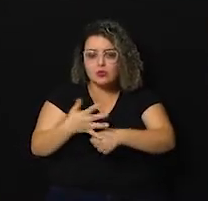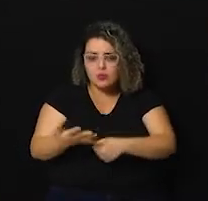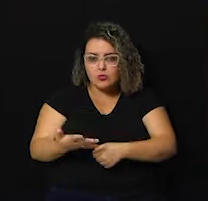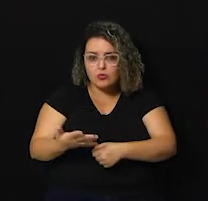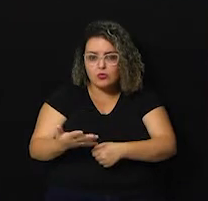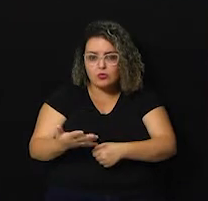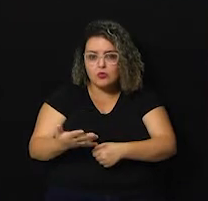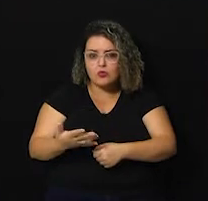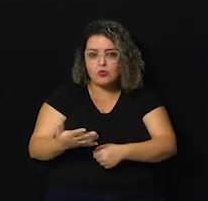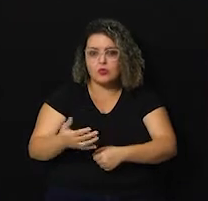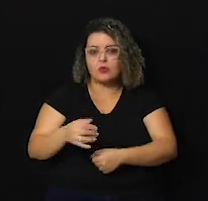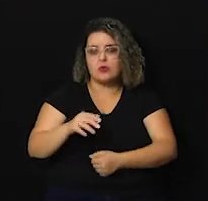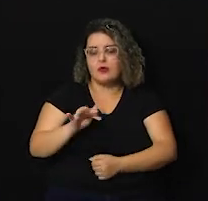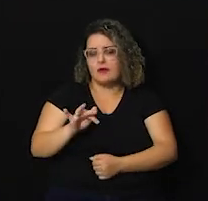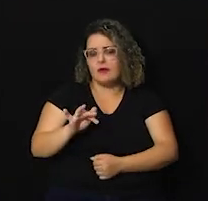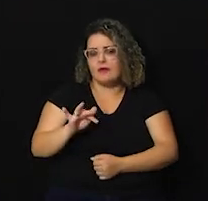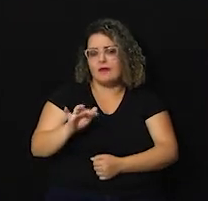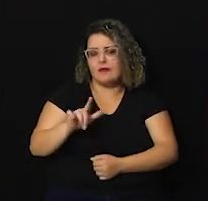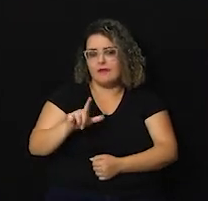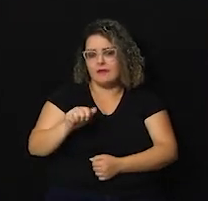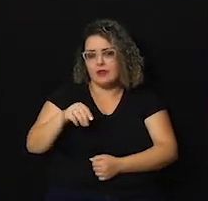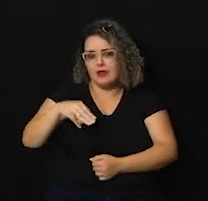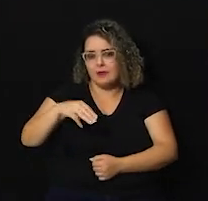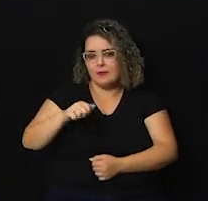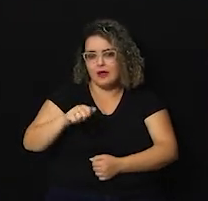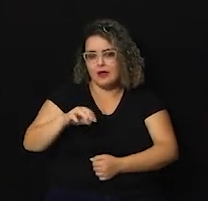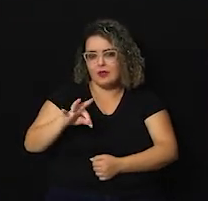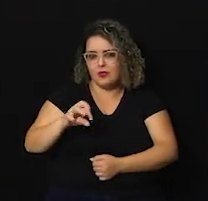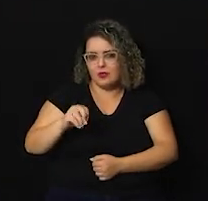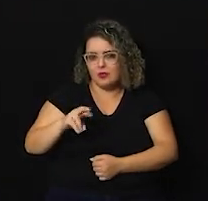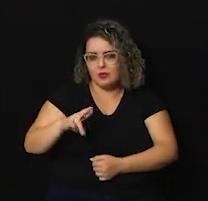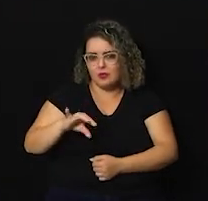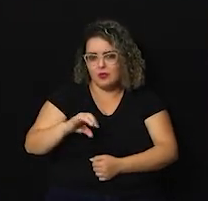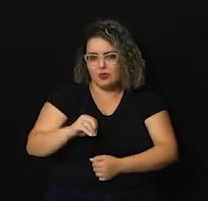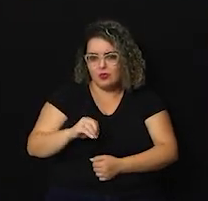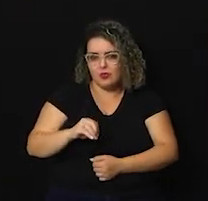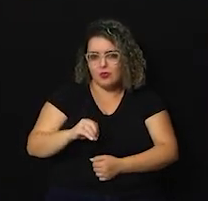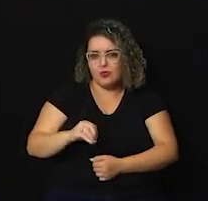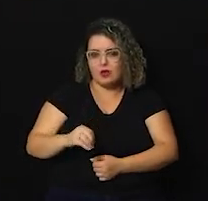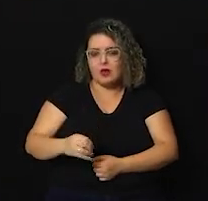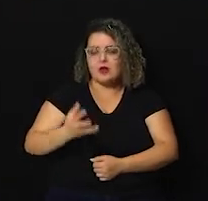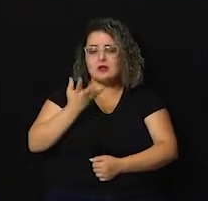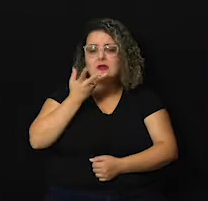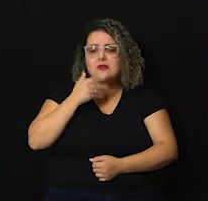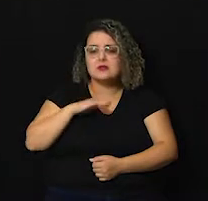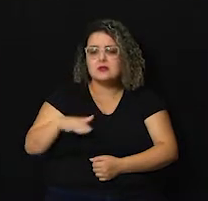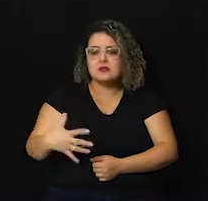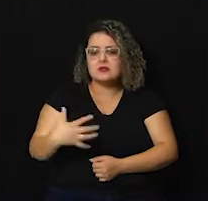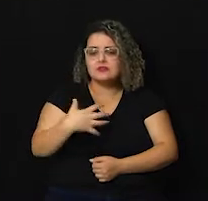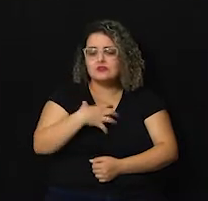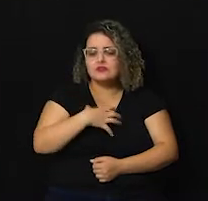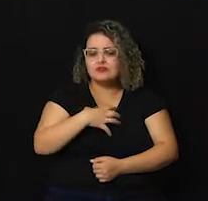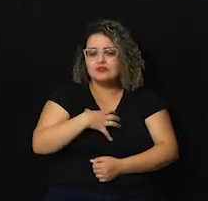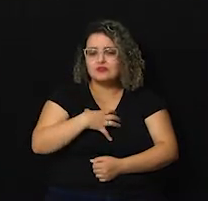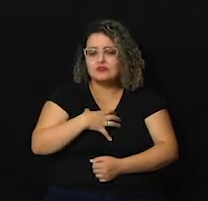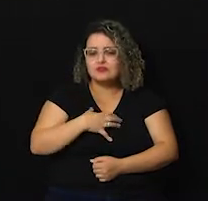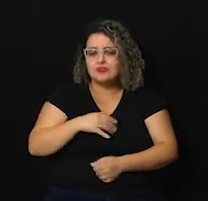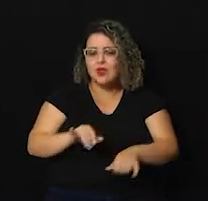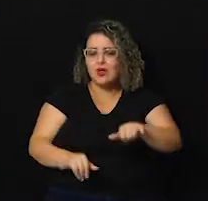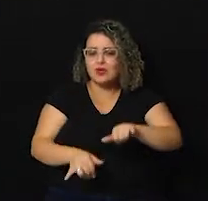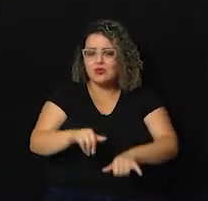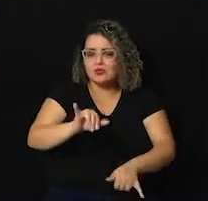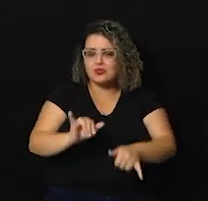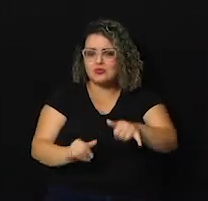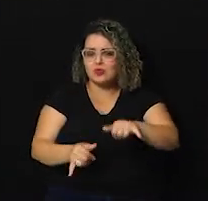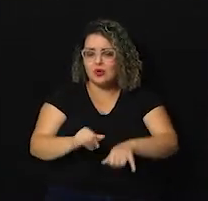chamadas de fungo inflamatório, autoimune, e mesmo cânceres nas crianças, que são muito mais sensíveis a esse tipo de